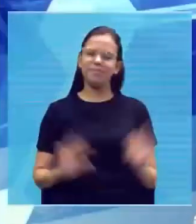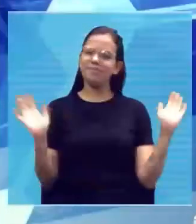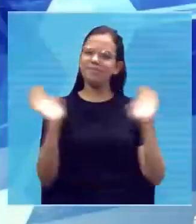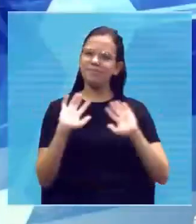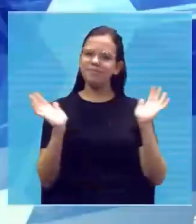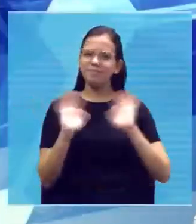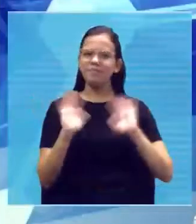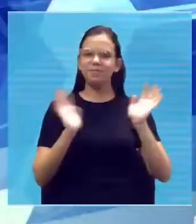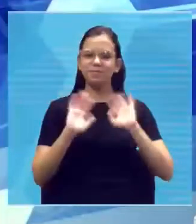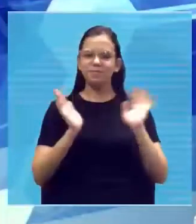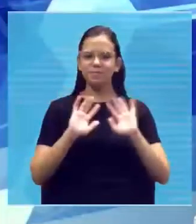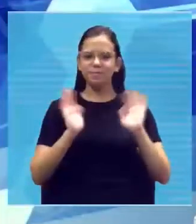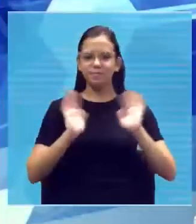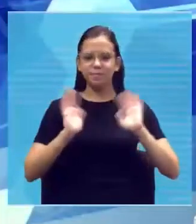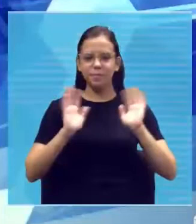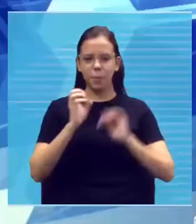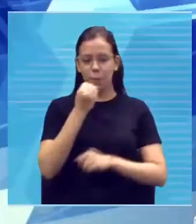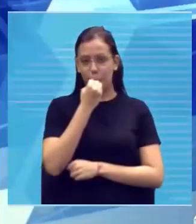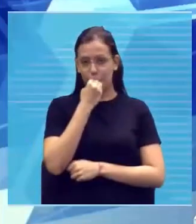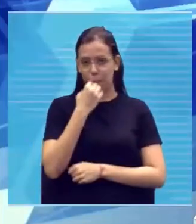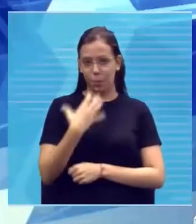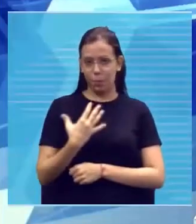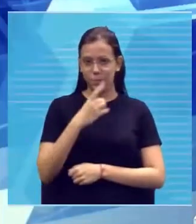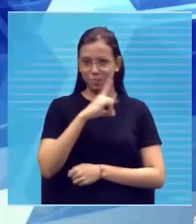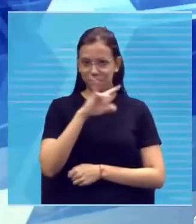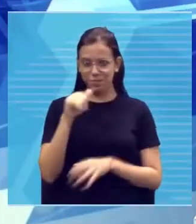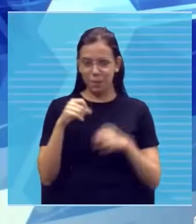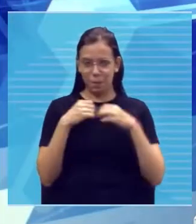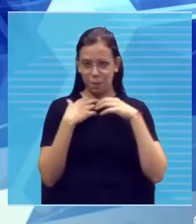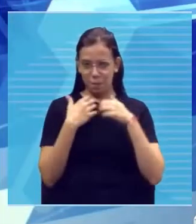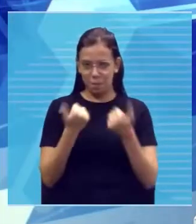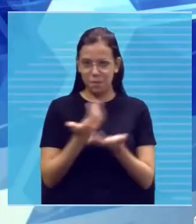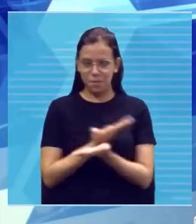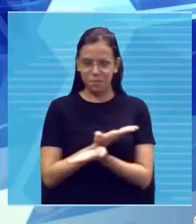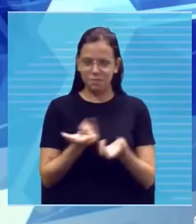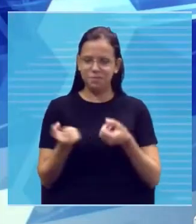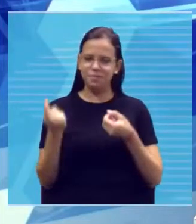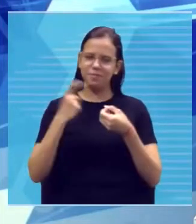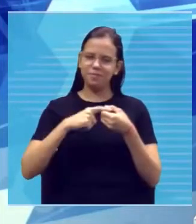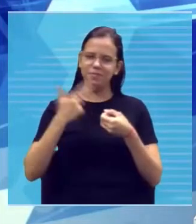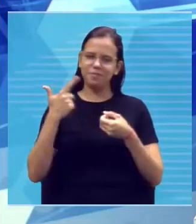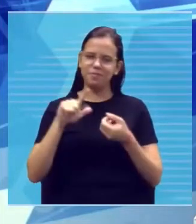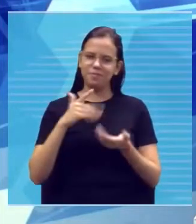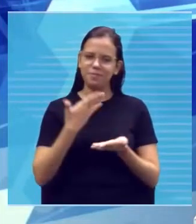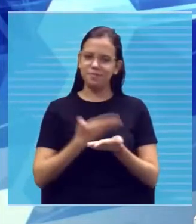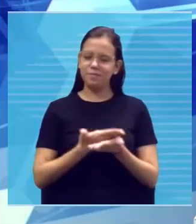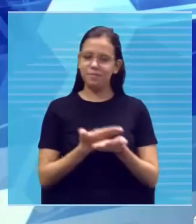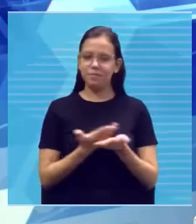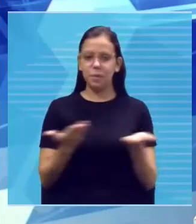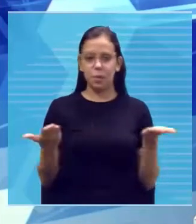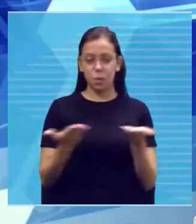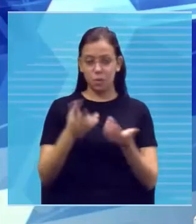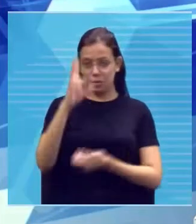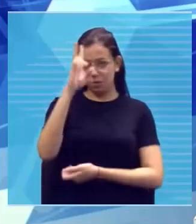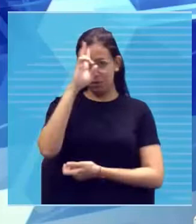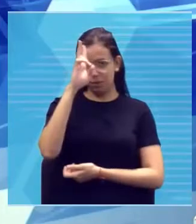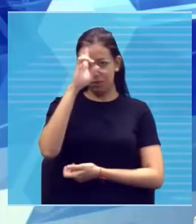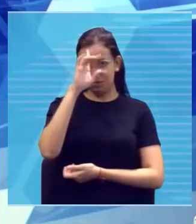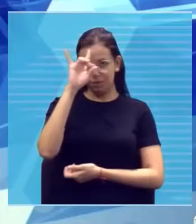Bom dia Bom dia pessoal tudo bem com vocês estamos de volta aqui para mais uma aula hoje segunda-feira